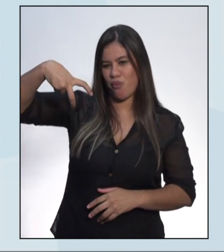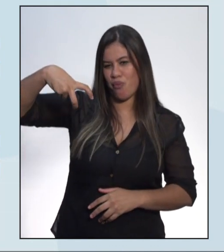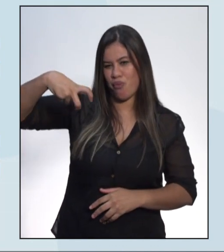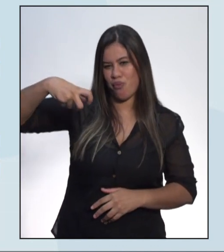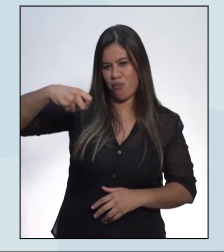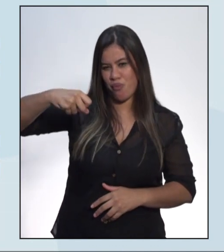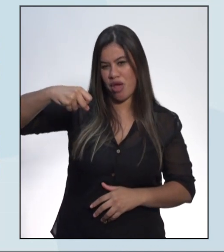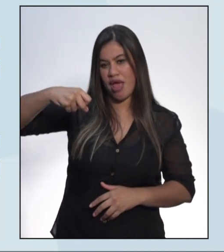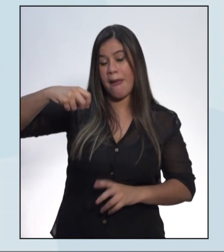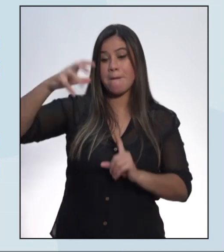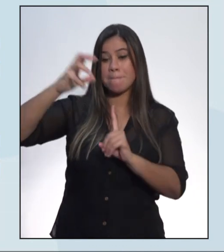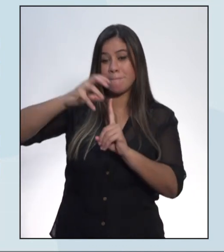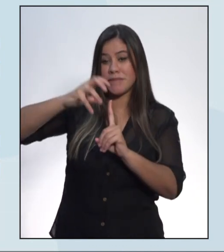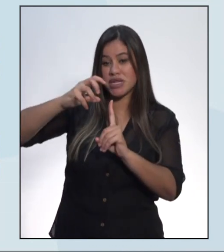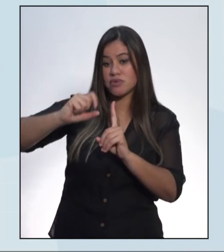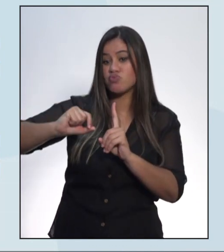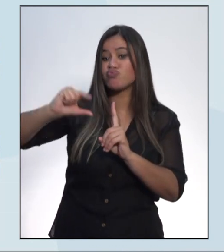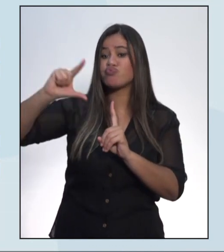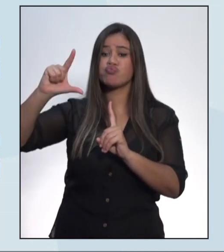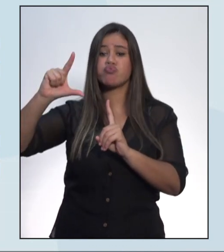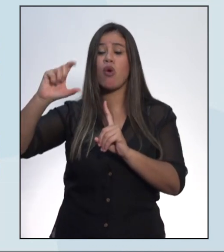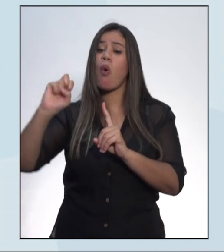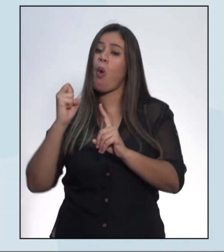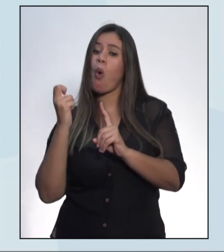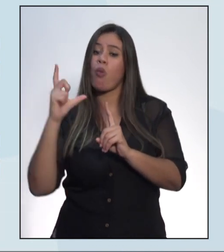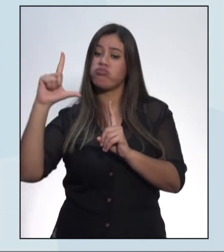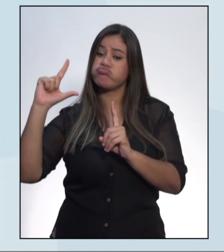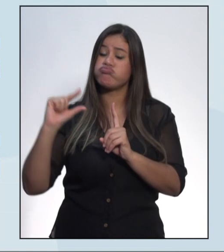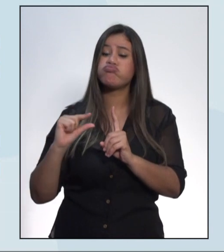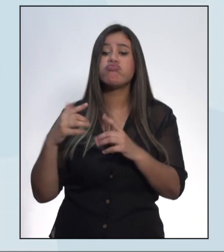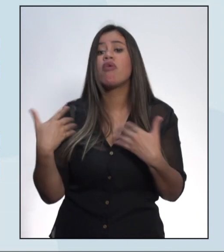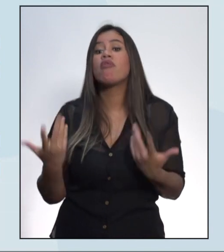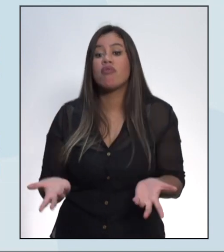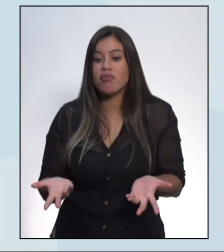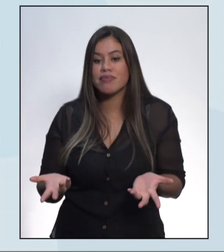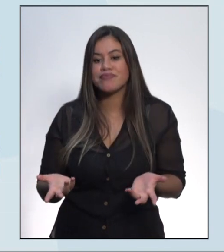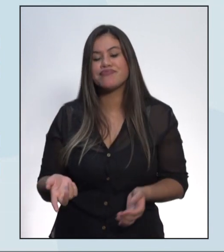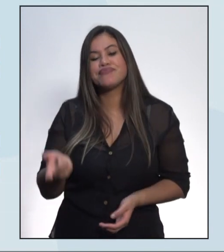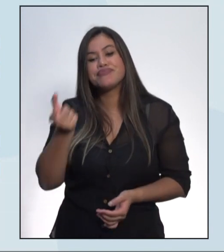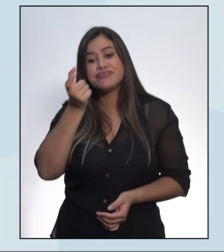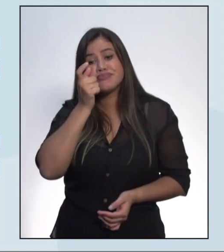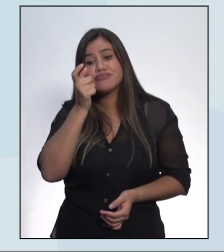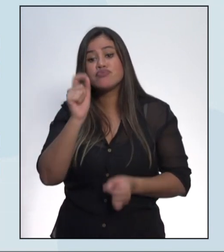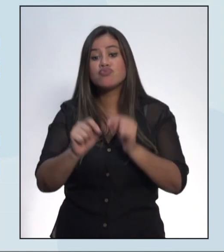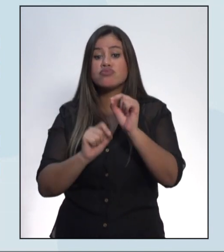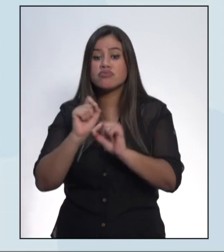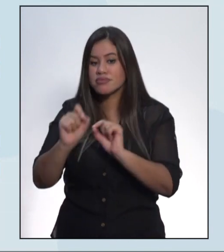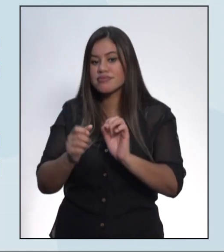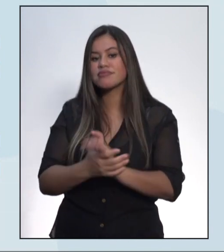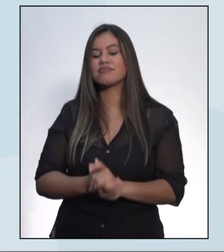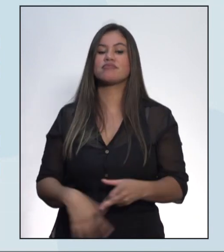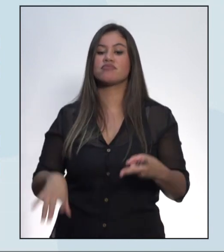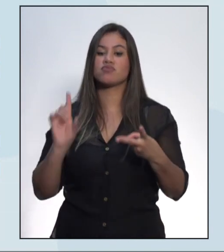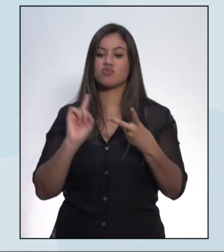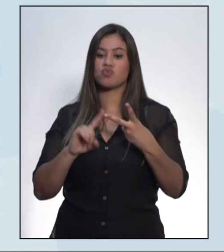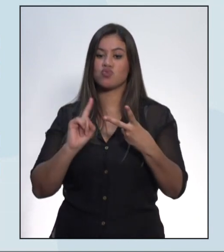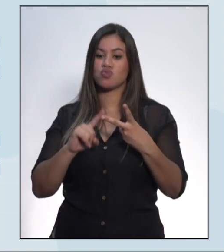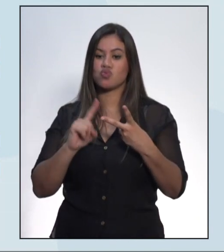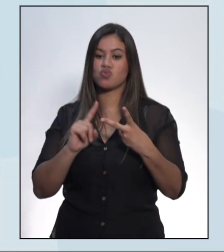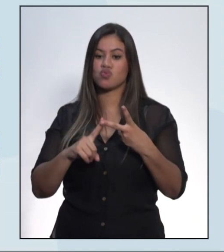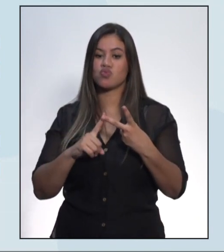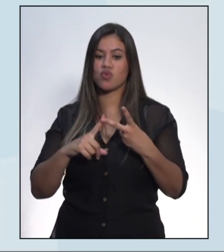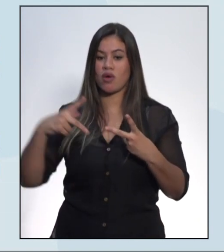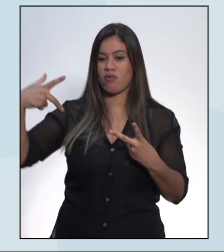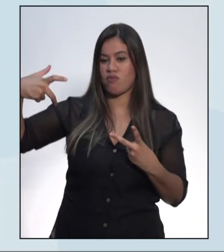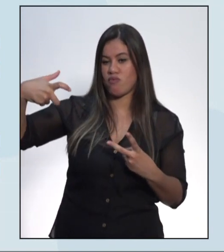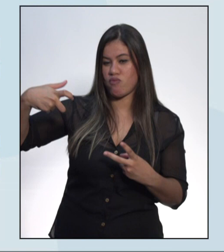ou diminuiu? Essa é muito fácil, né? O que foi possível observar? E a pergunta 2, quando o êmbolo da